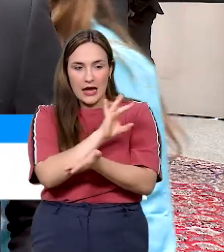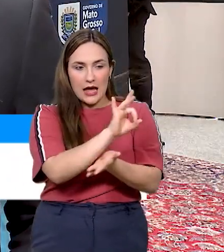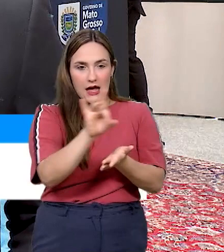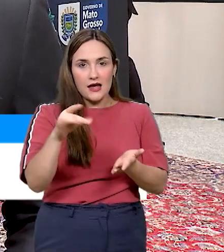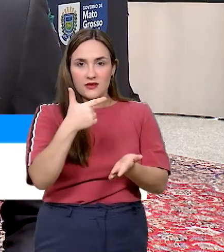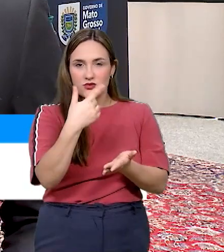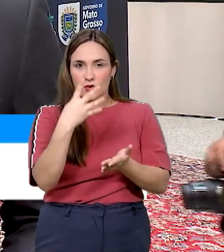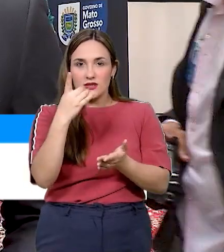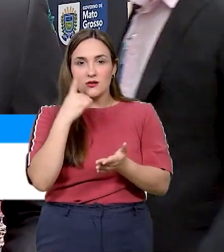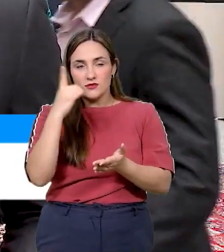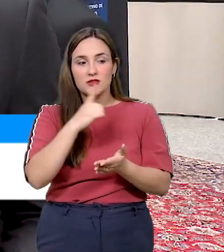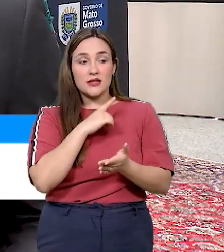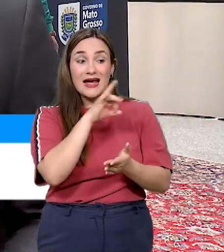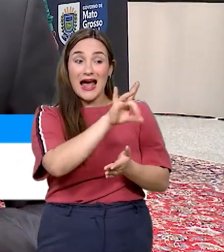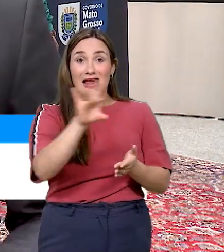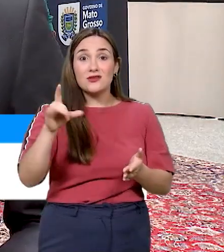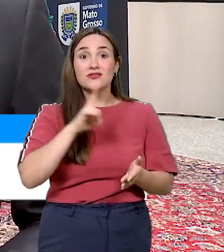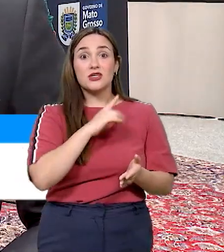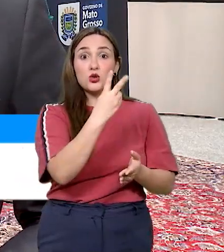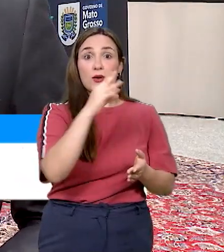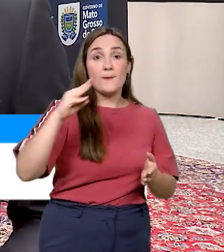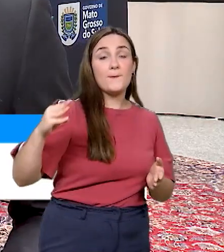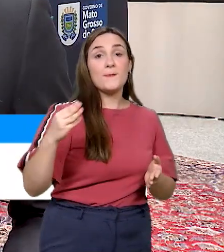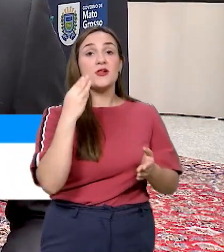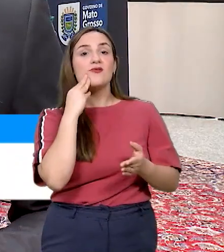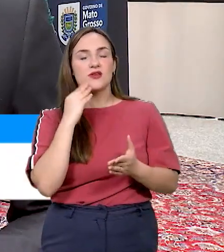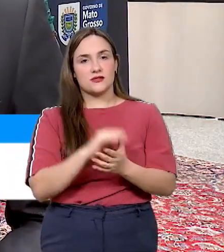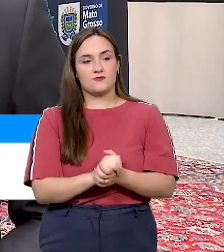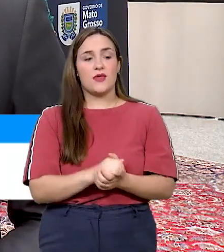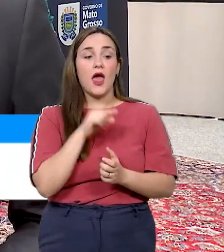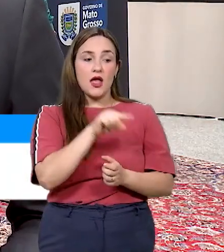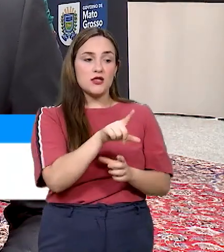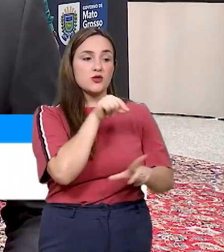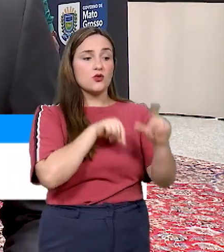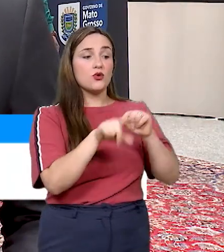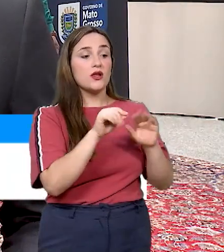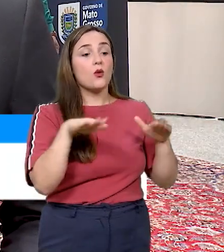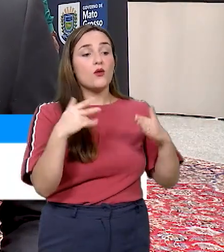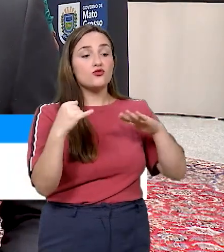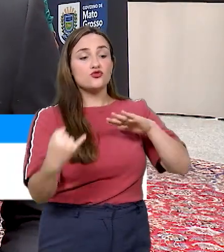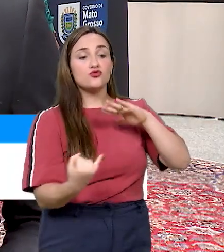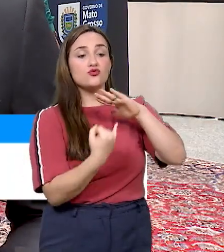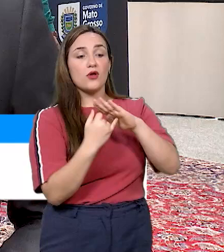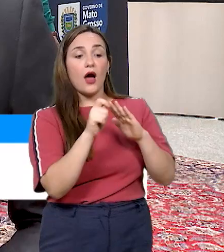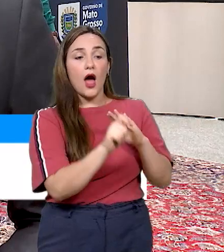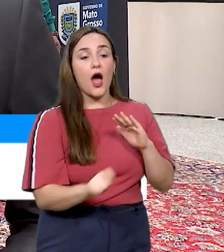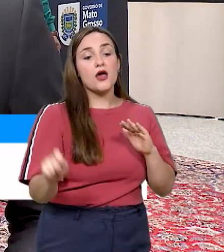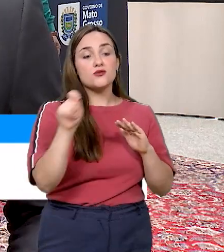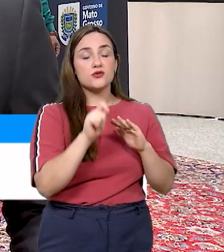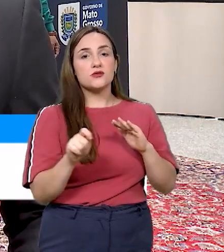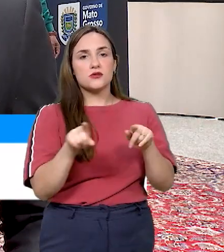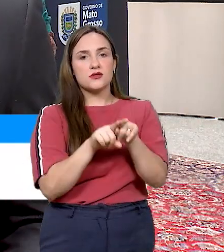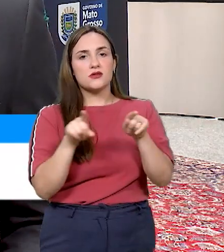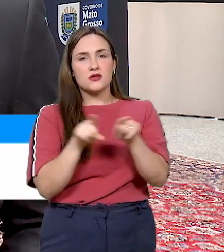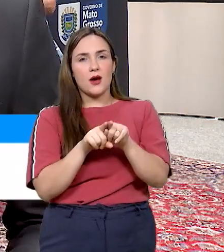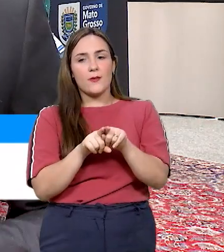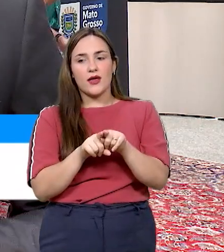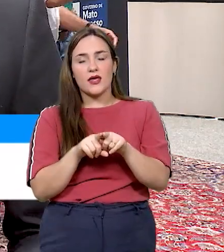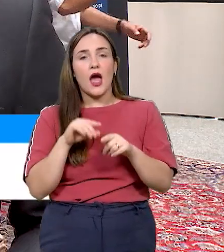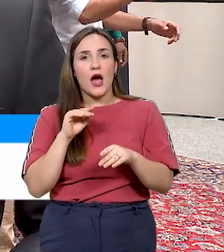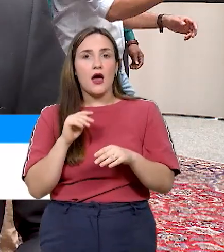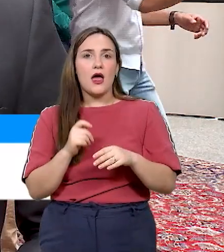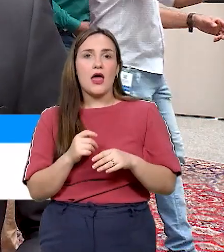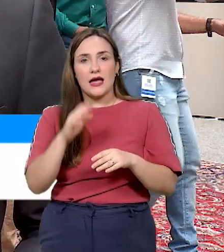onde cada um dos 24 deputados dispõe de 2 milhões em emendas, que serão destinadas para entidades, associações